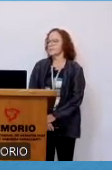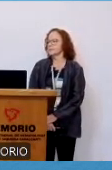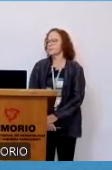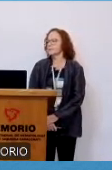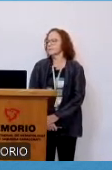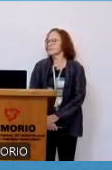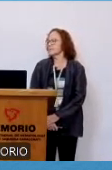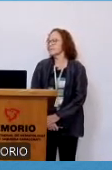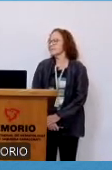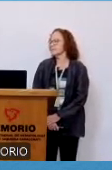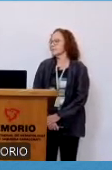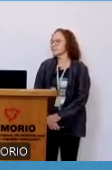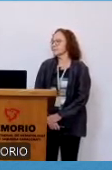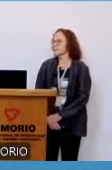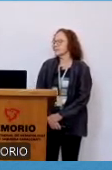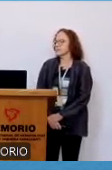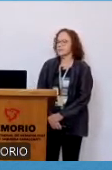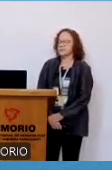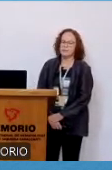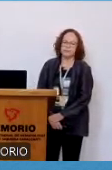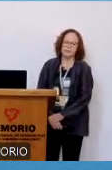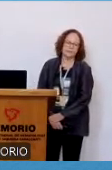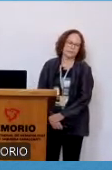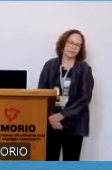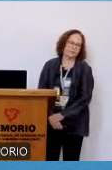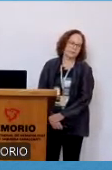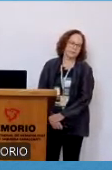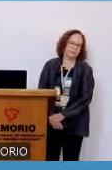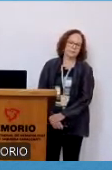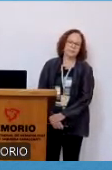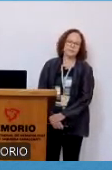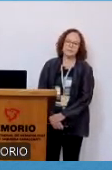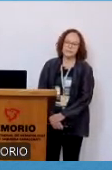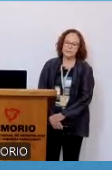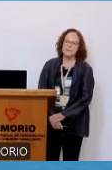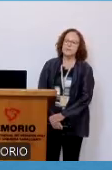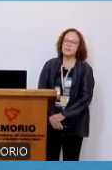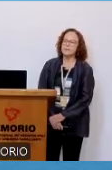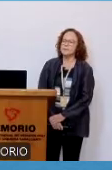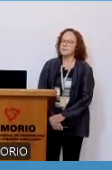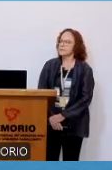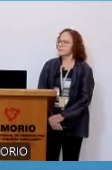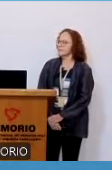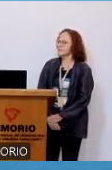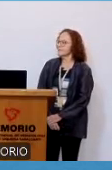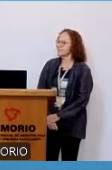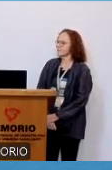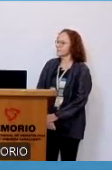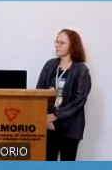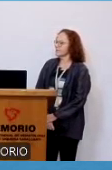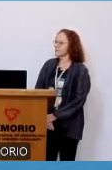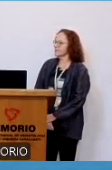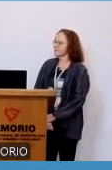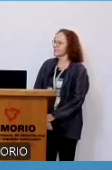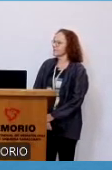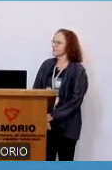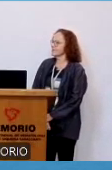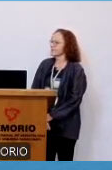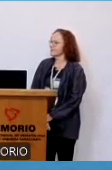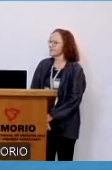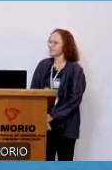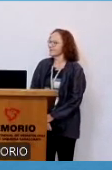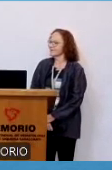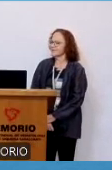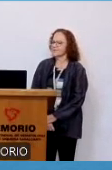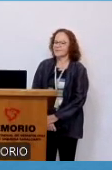Essa iniciativa de ter fórum é extremamente válida. Então, deixo aqui também o meu